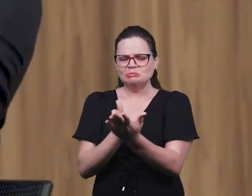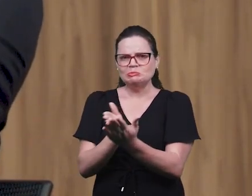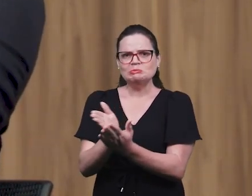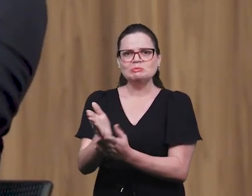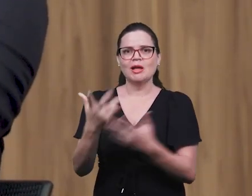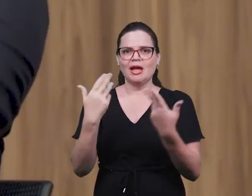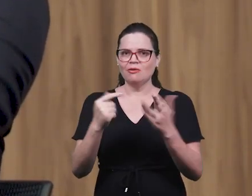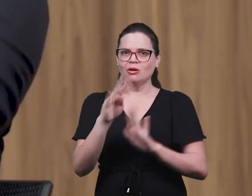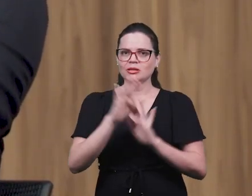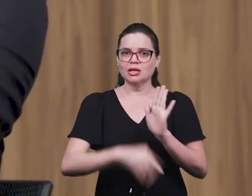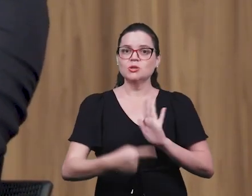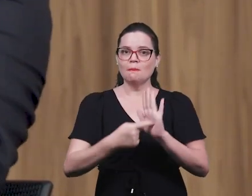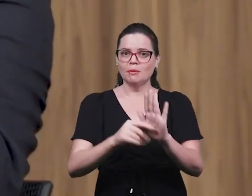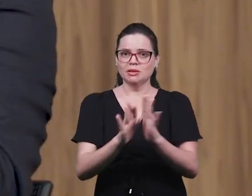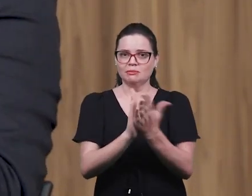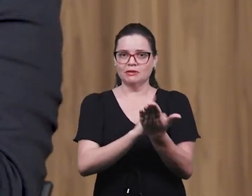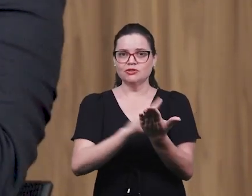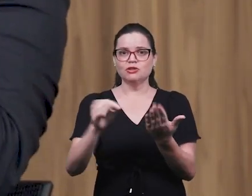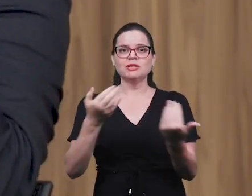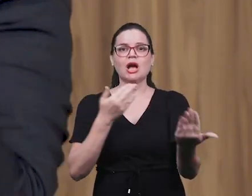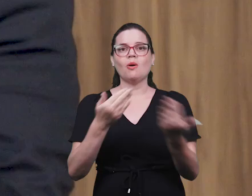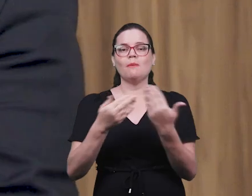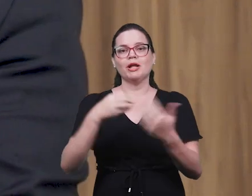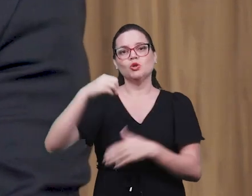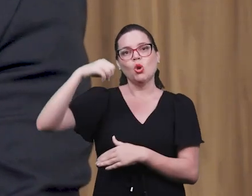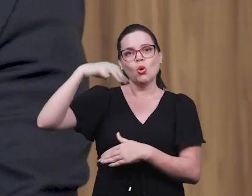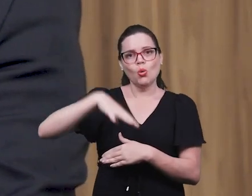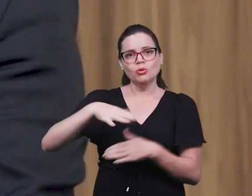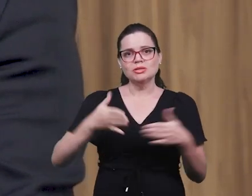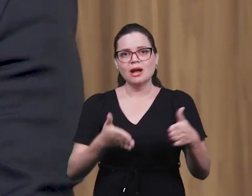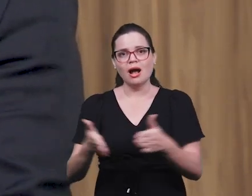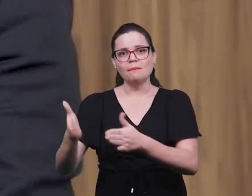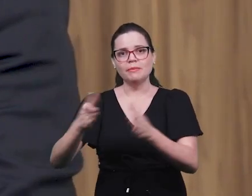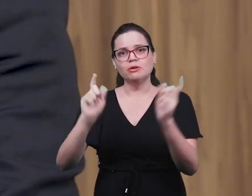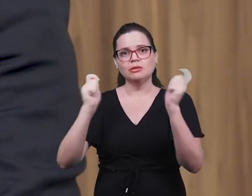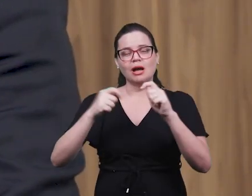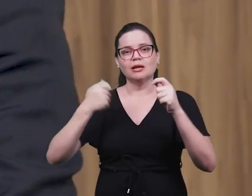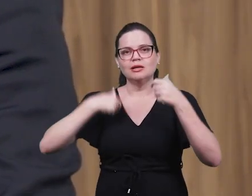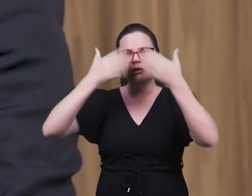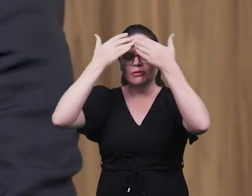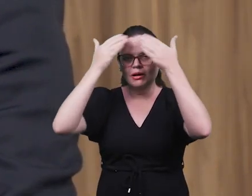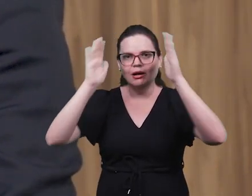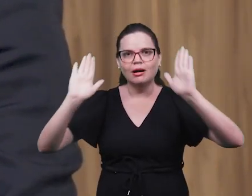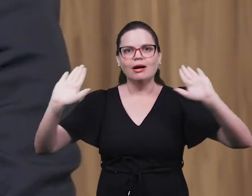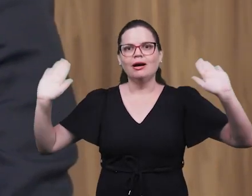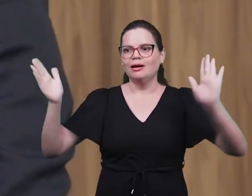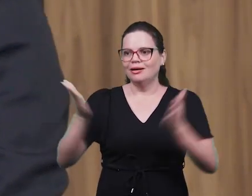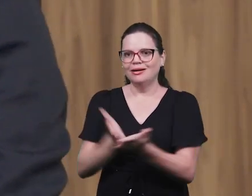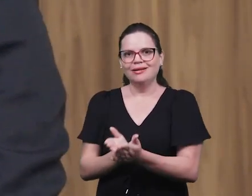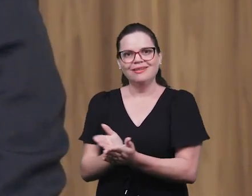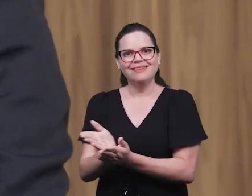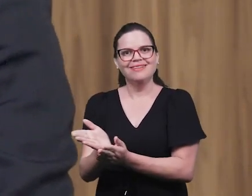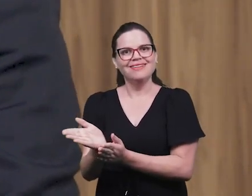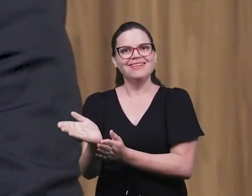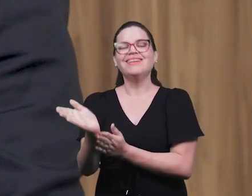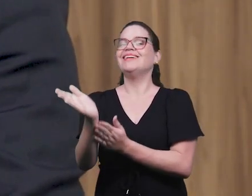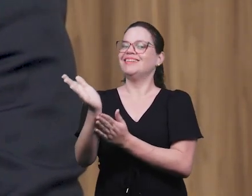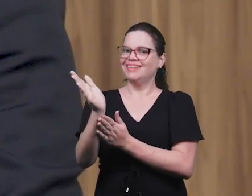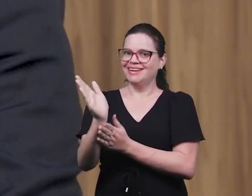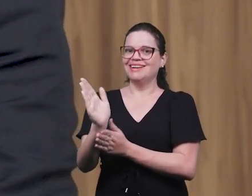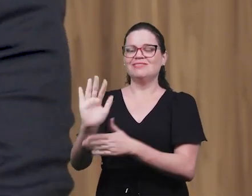Amém. O que o pastor Júlio colocou aqui. Glória a Deus. A palavra viva, ela direciona o homem para um